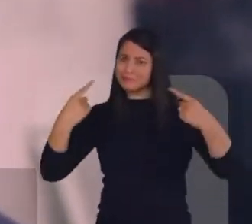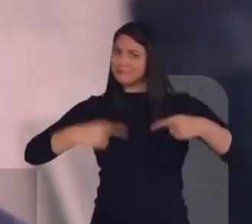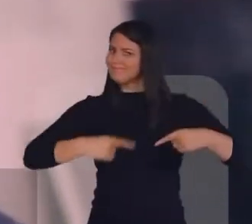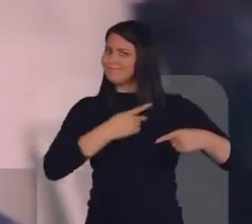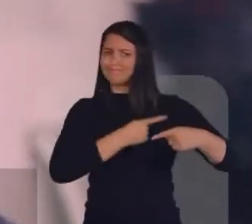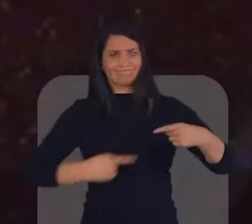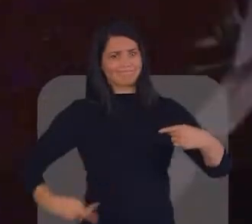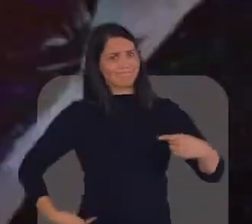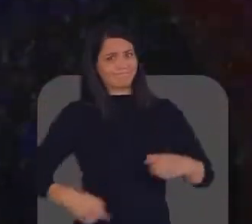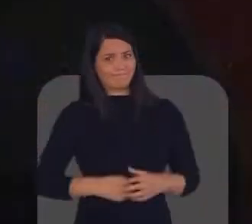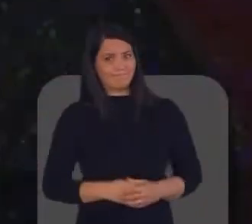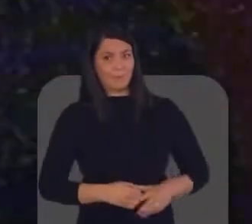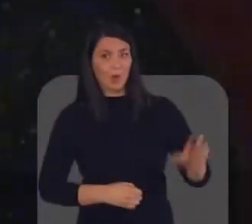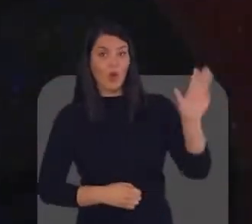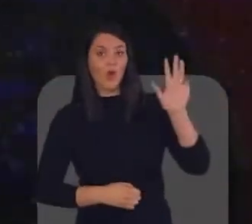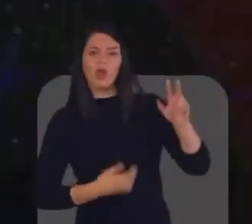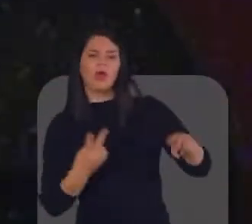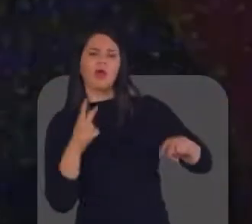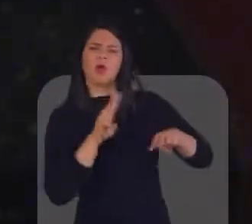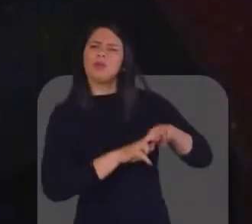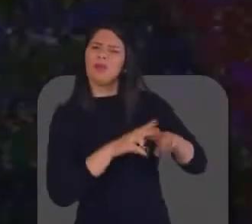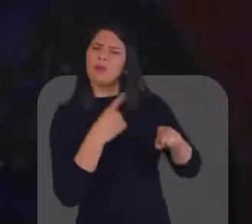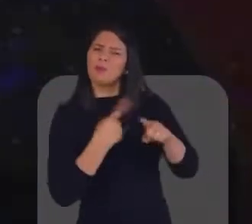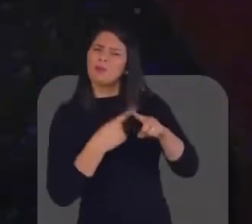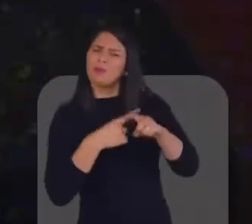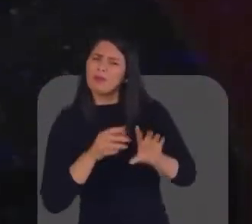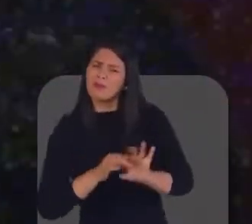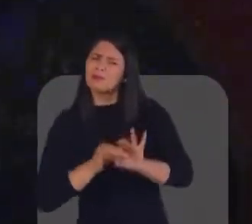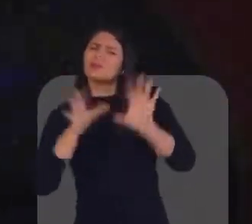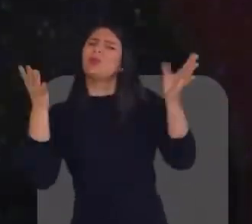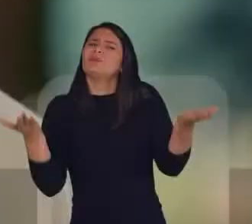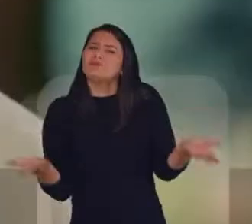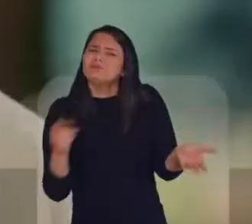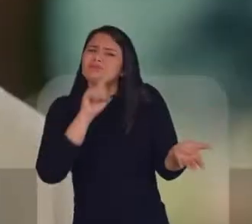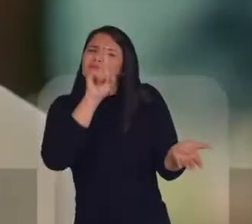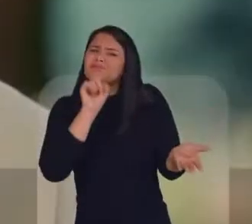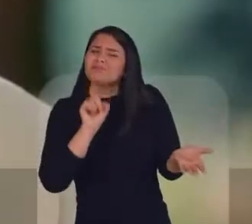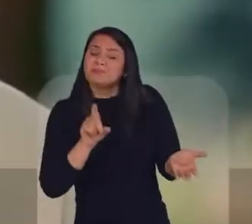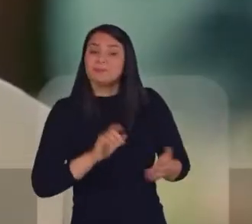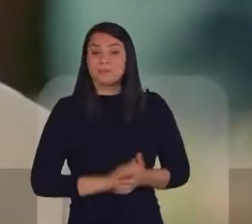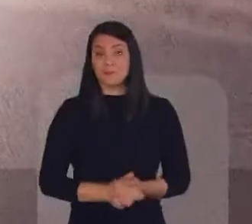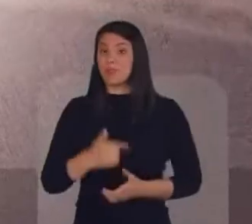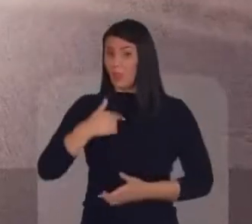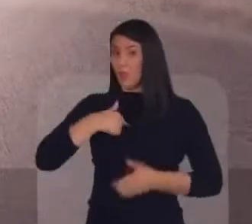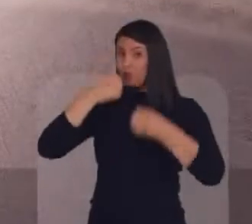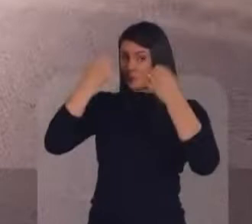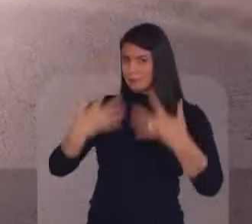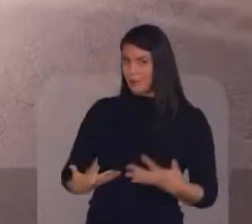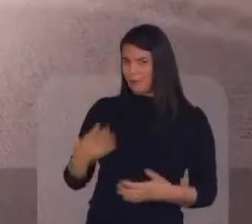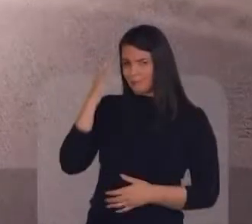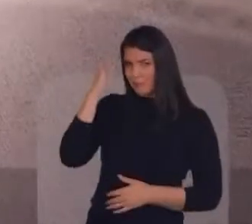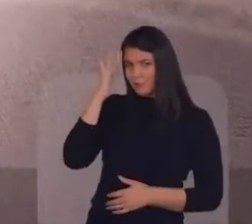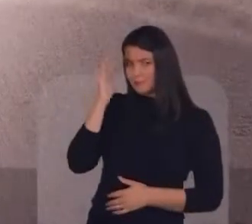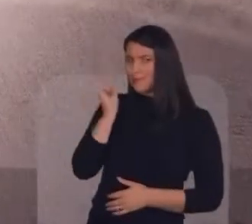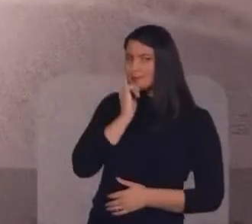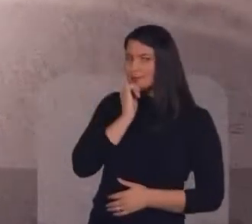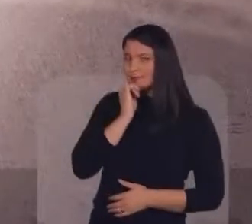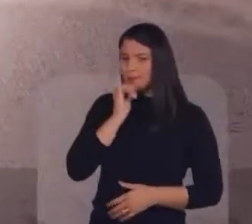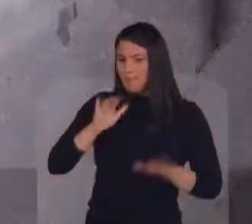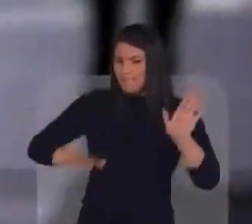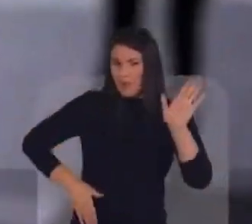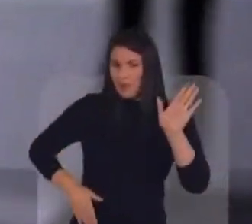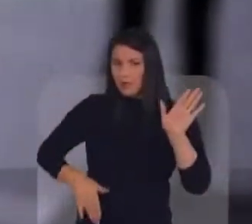disputando uma presidência. Se Lula foi condenado, por que ele está solto? Eu vou explicar. Imagina um bandido assaltando uma